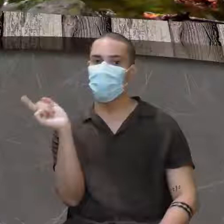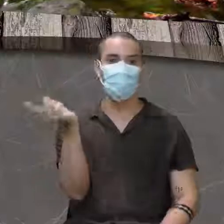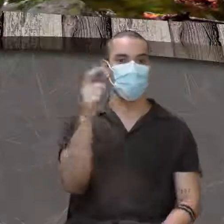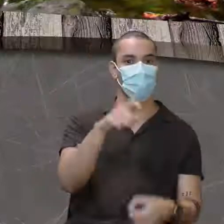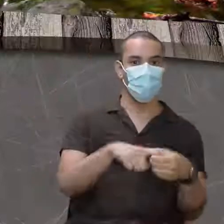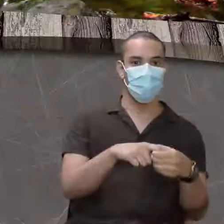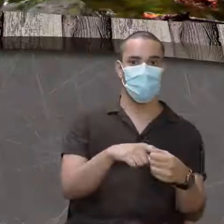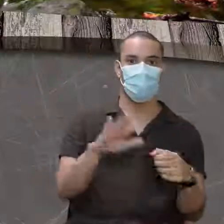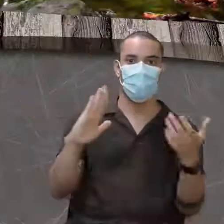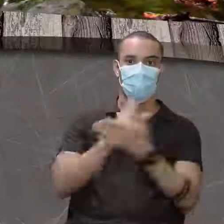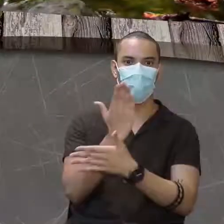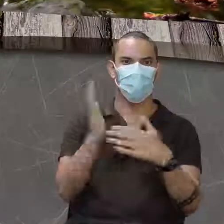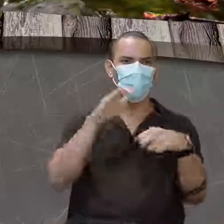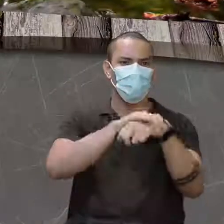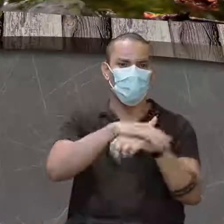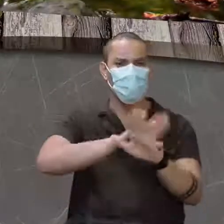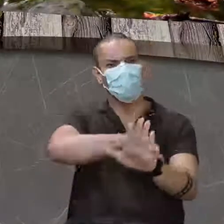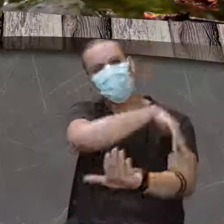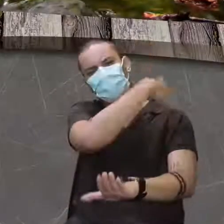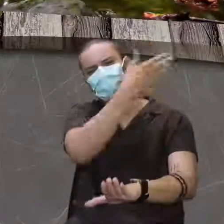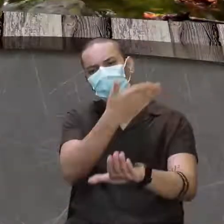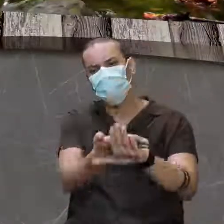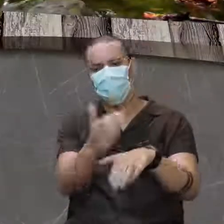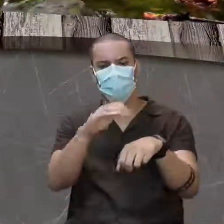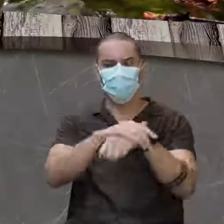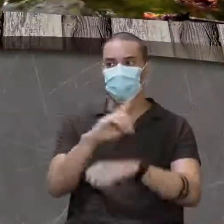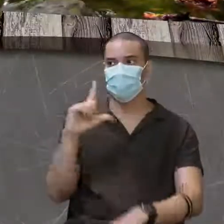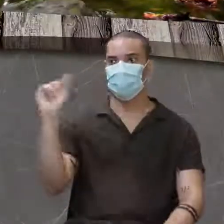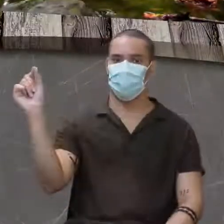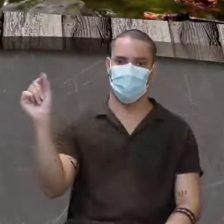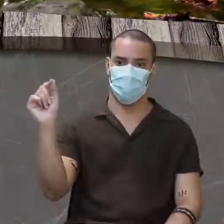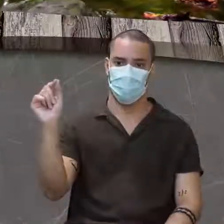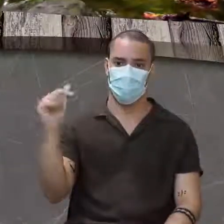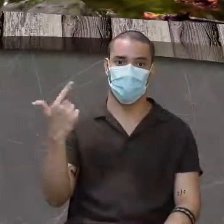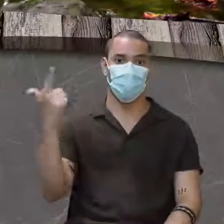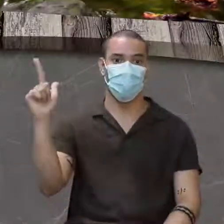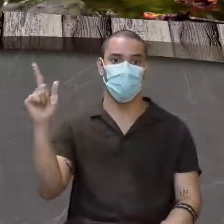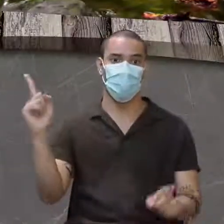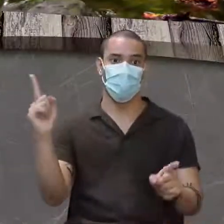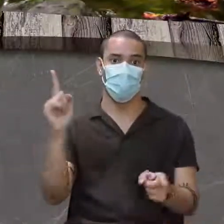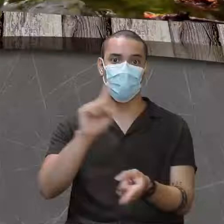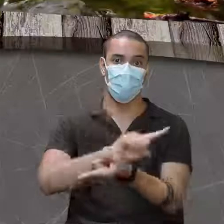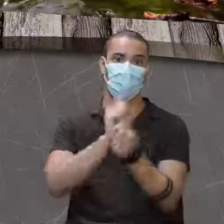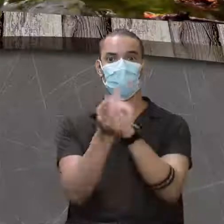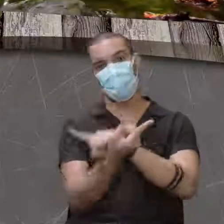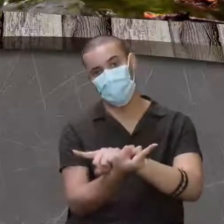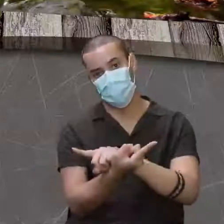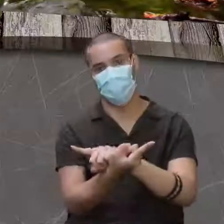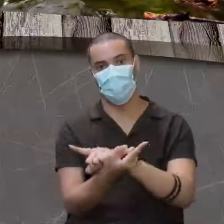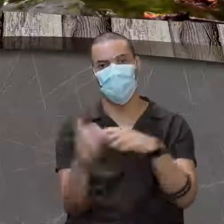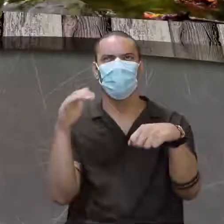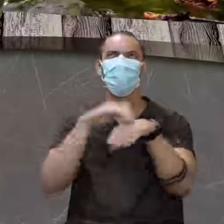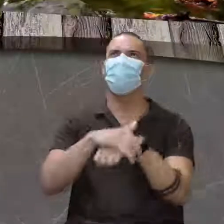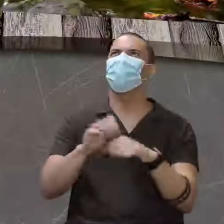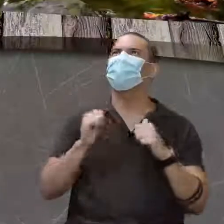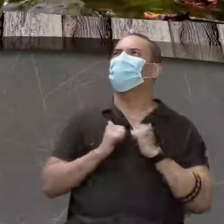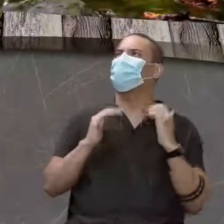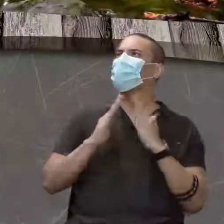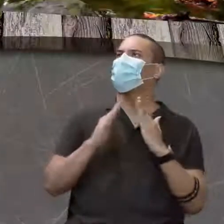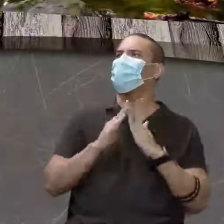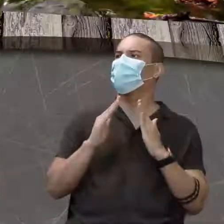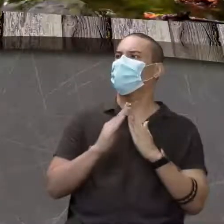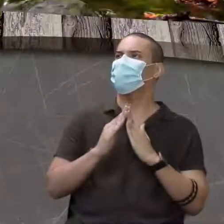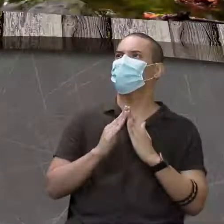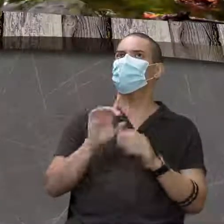mais noturnas, passam o dia todo em casa e elas saem à noite. Outras gostam do dia e à noite elas gostam de estar em casa,